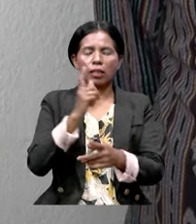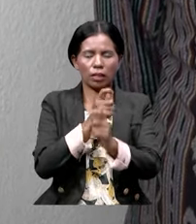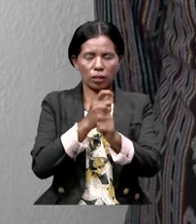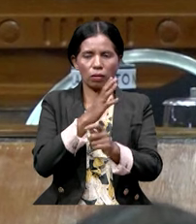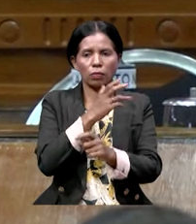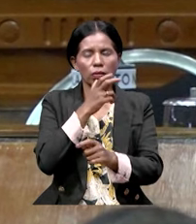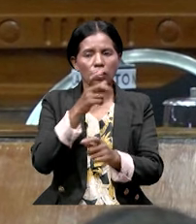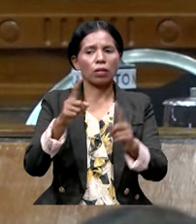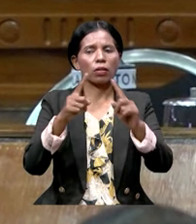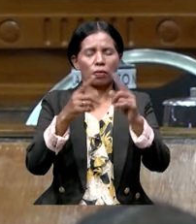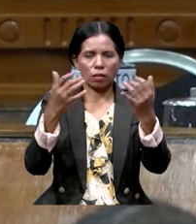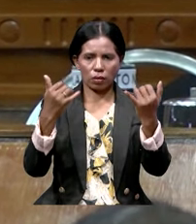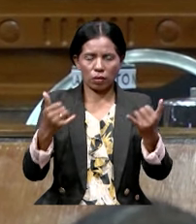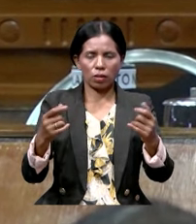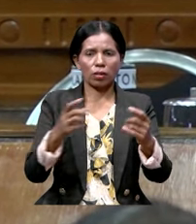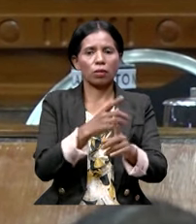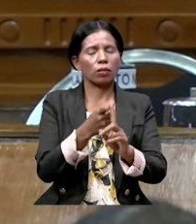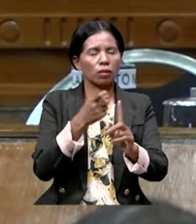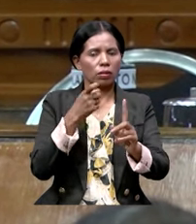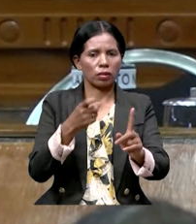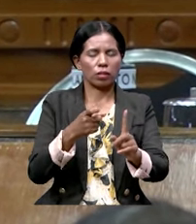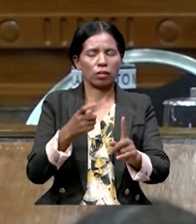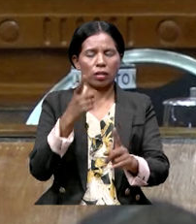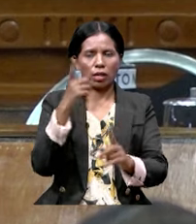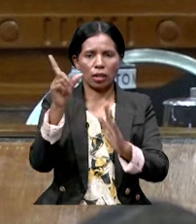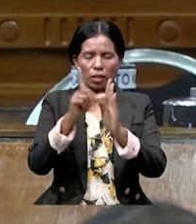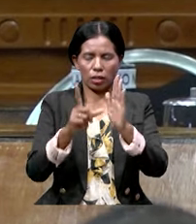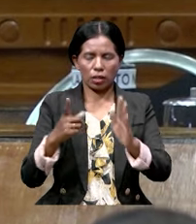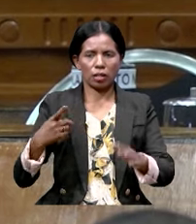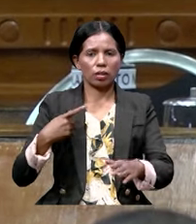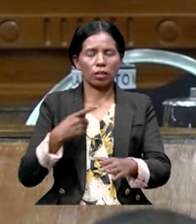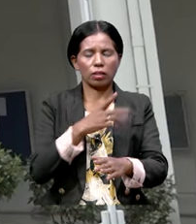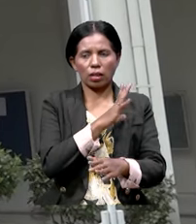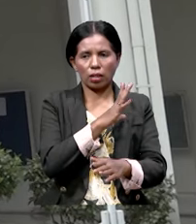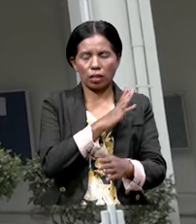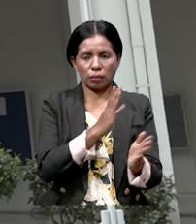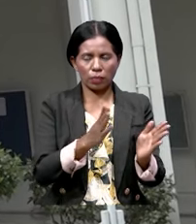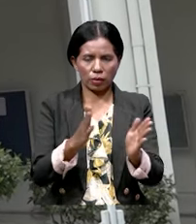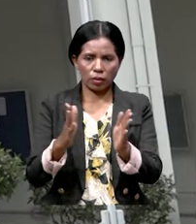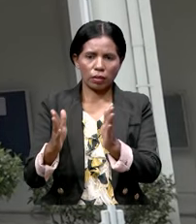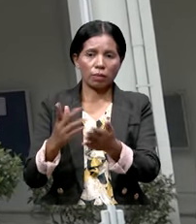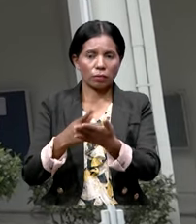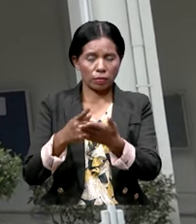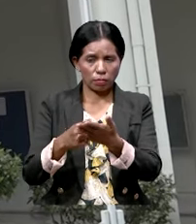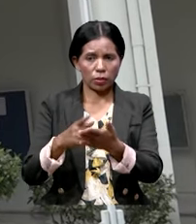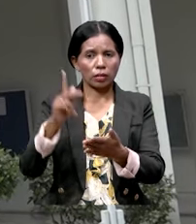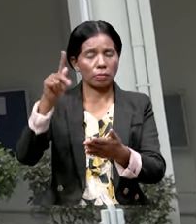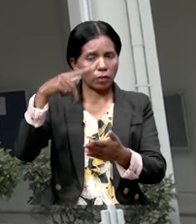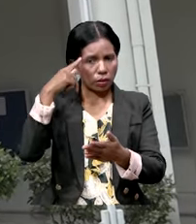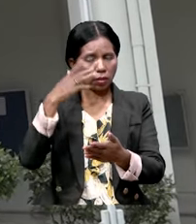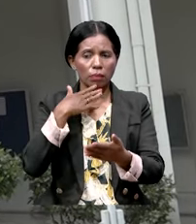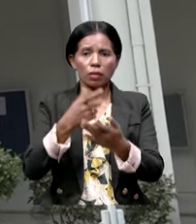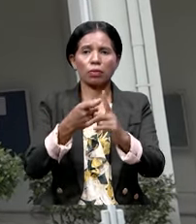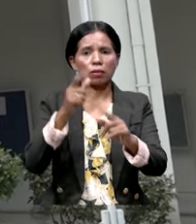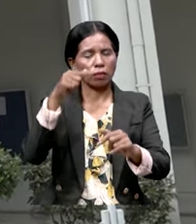be tohi loron husi parte órgão legislativo se rem proposta atu desenha politika nebe dia husi